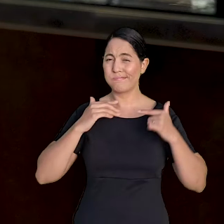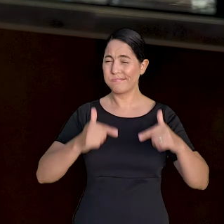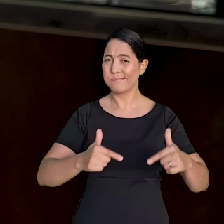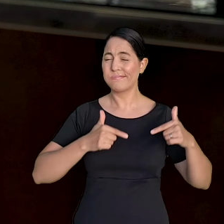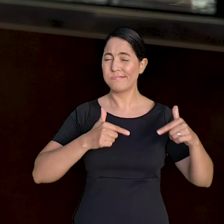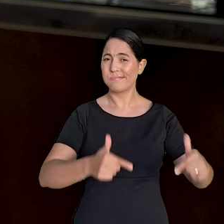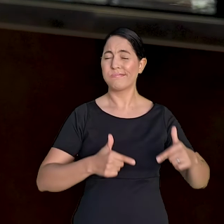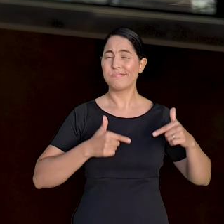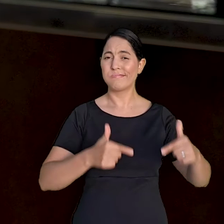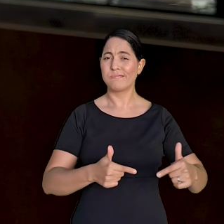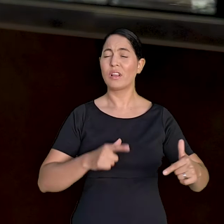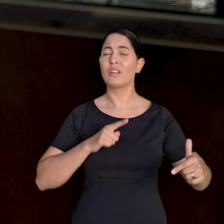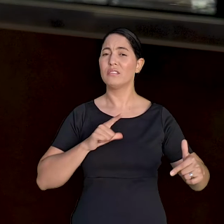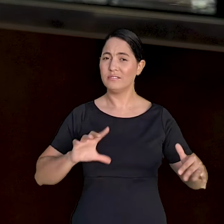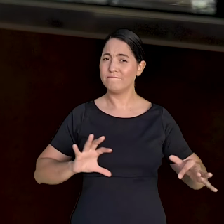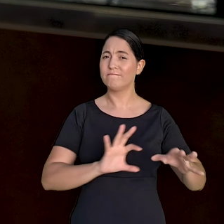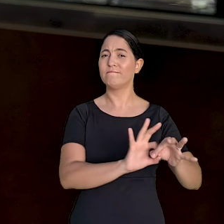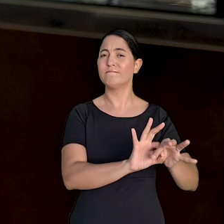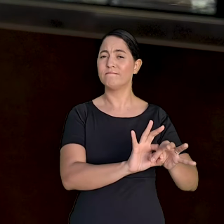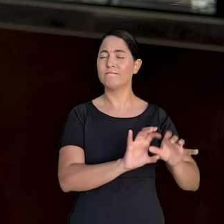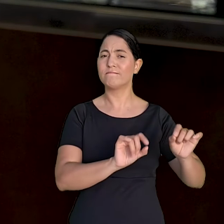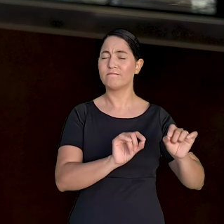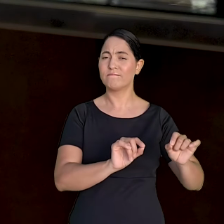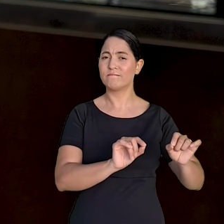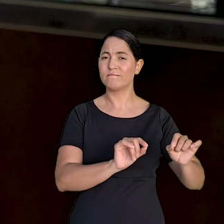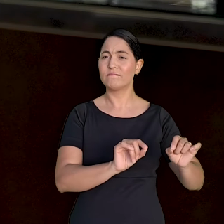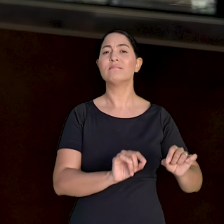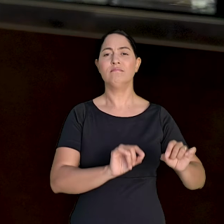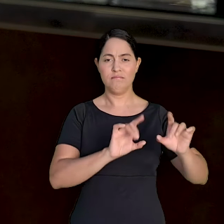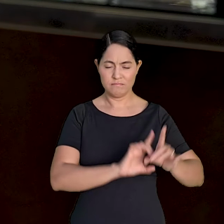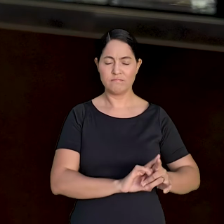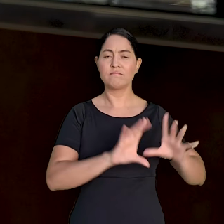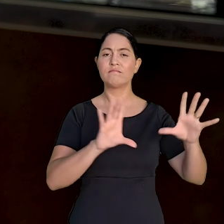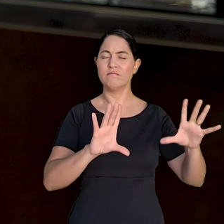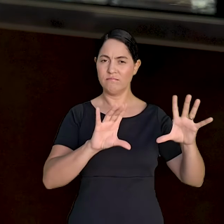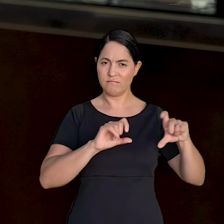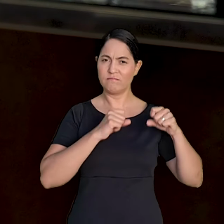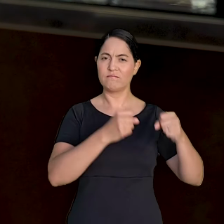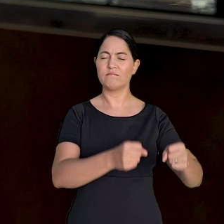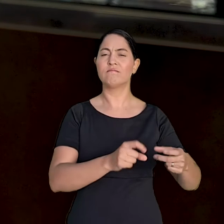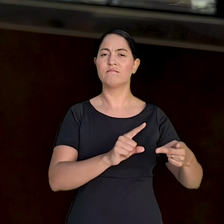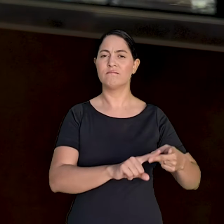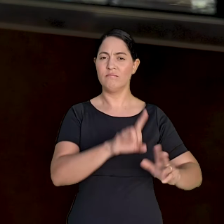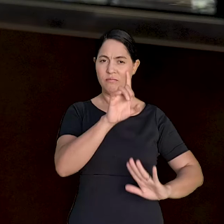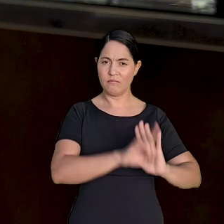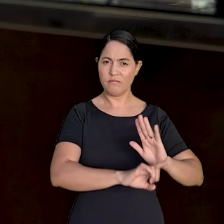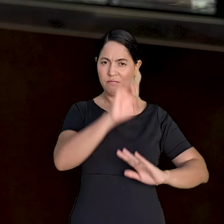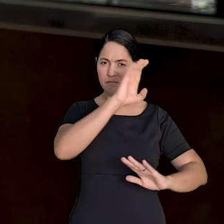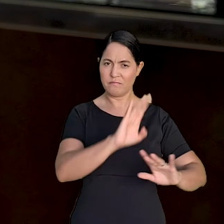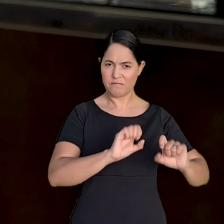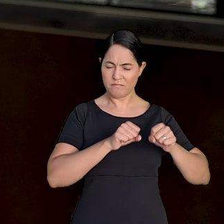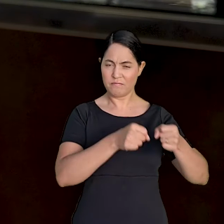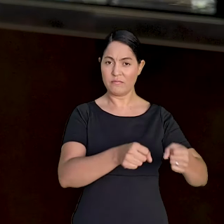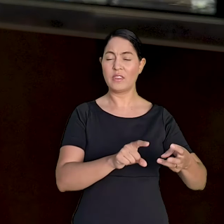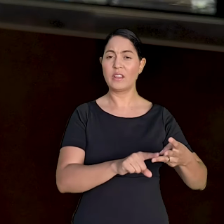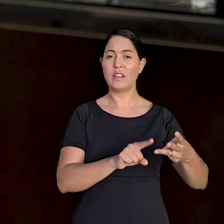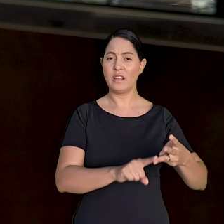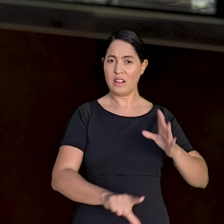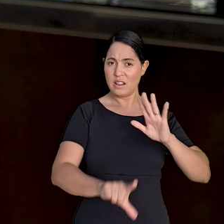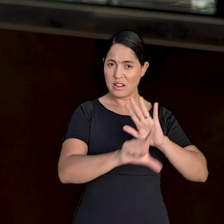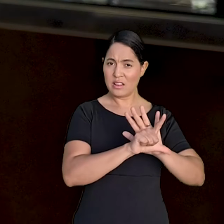estão umbilicalmente ligadas à defesa da democracia, do Estado de Direito e da legalidade